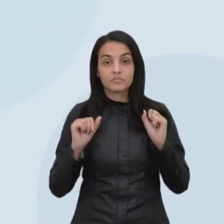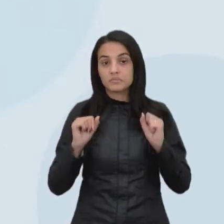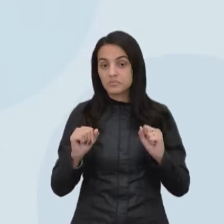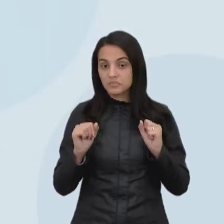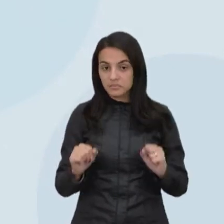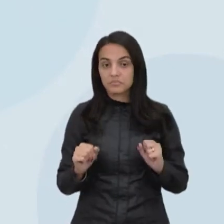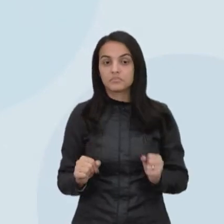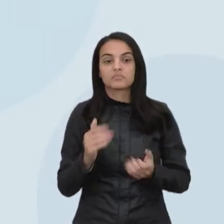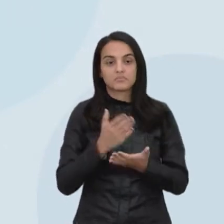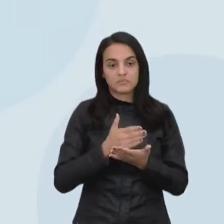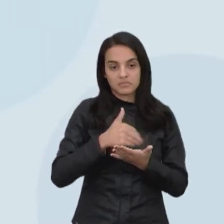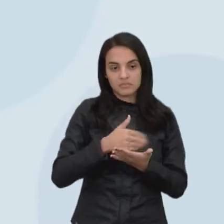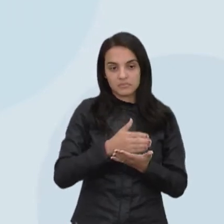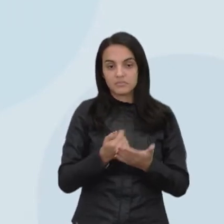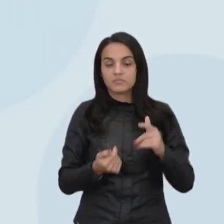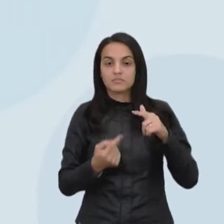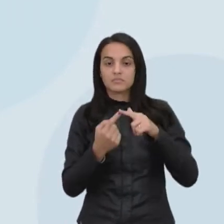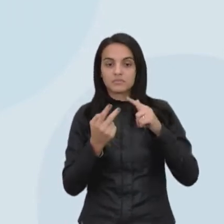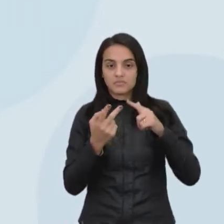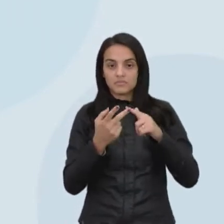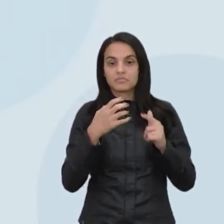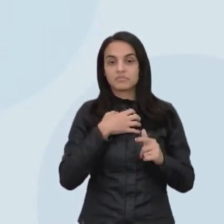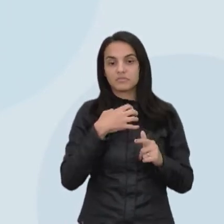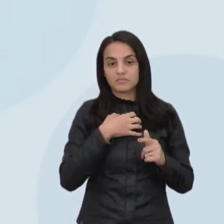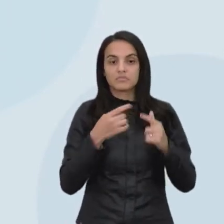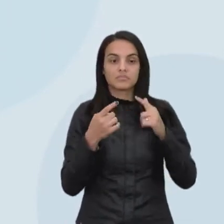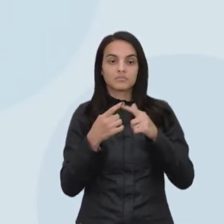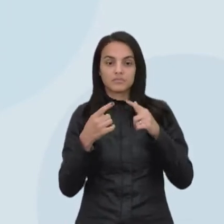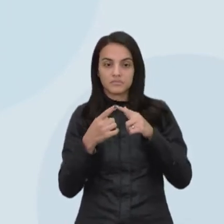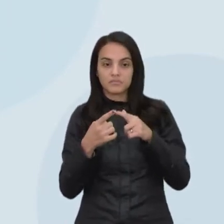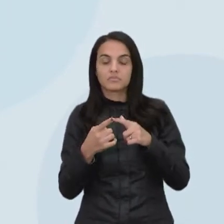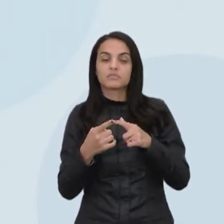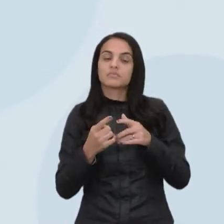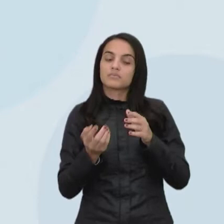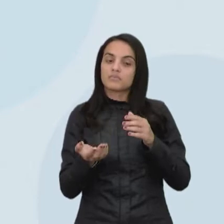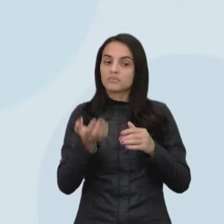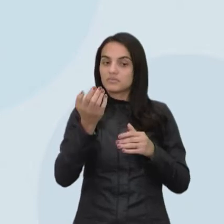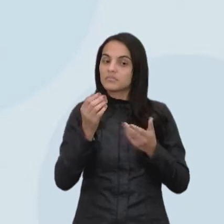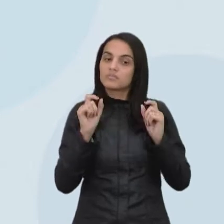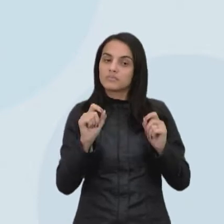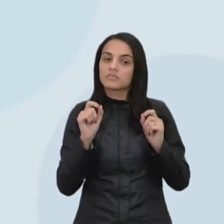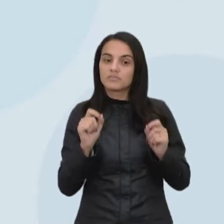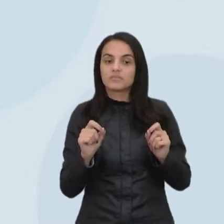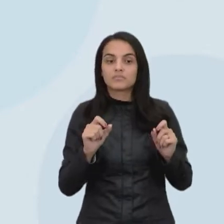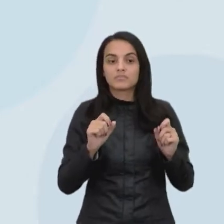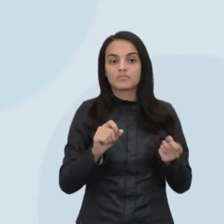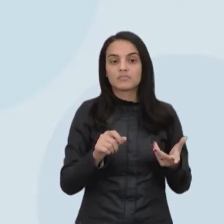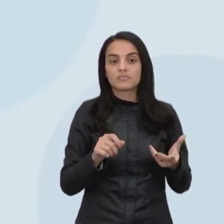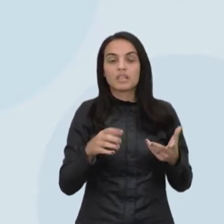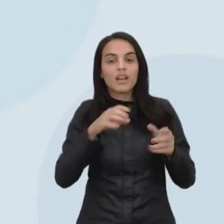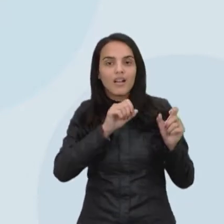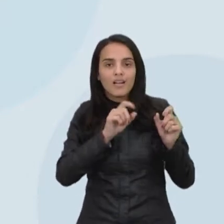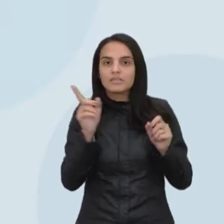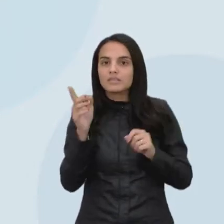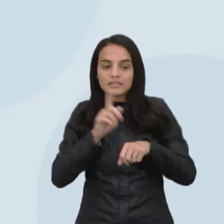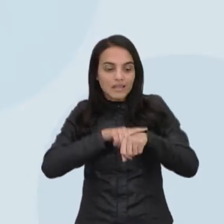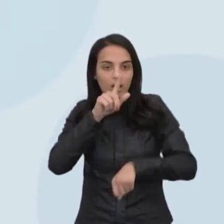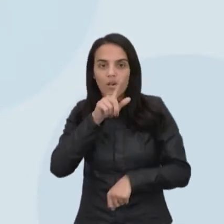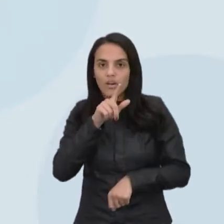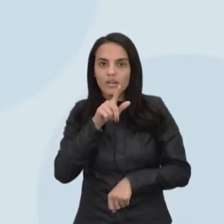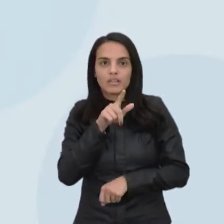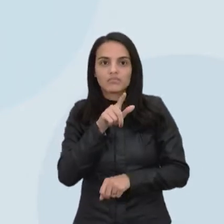ser divididos de duas formas. Efeitos agudos, né, que seria aquele aparecimento rápido dos